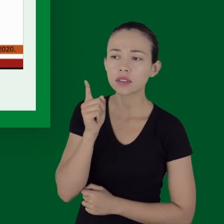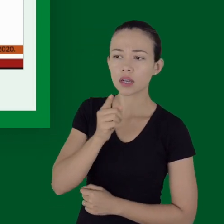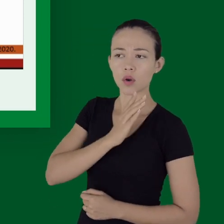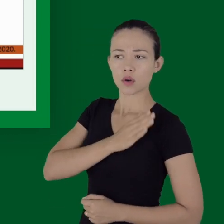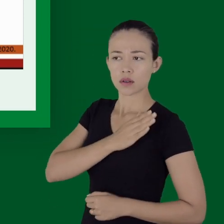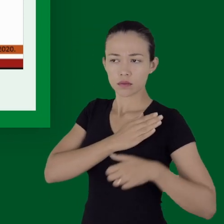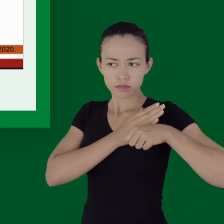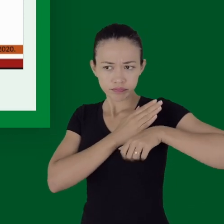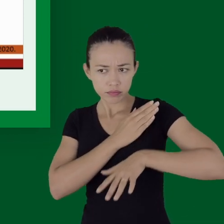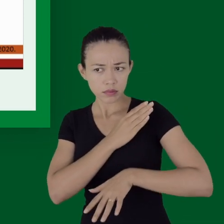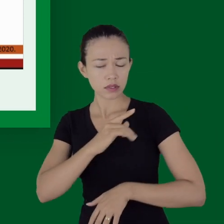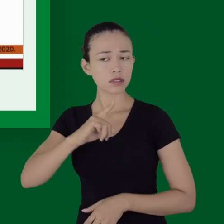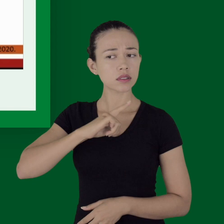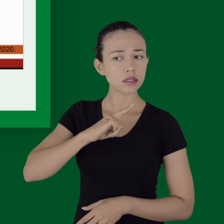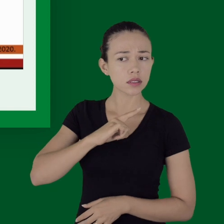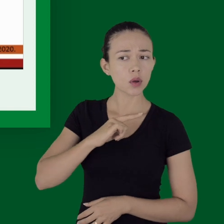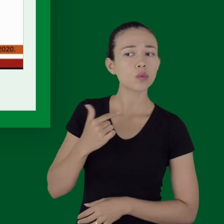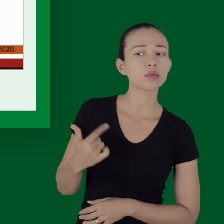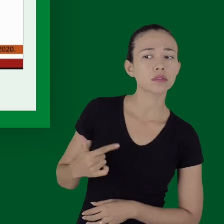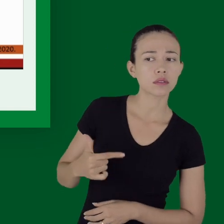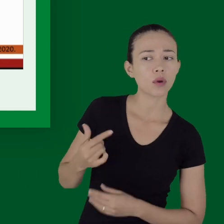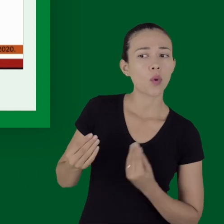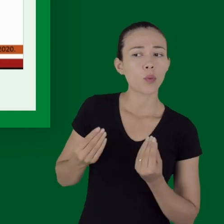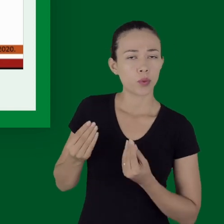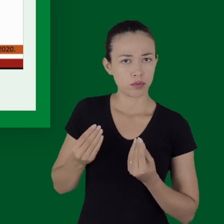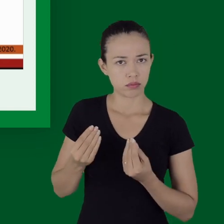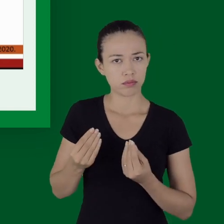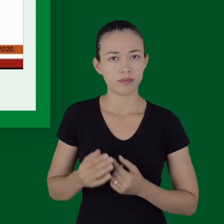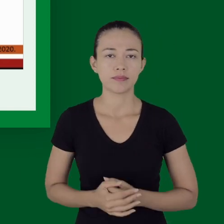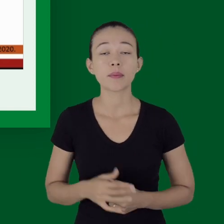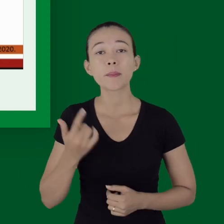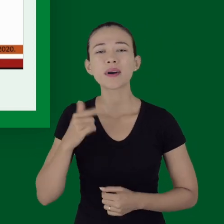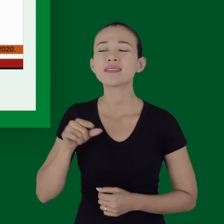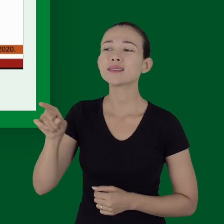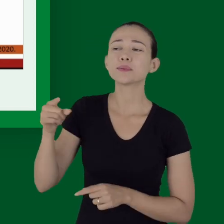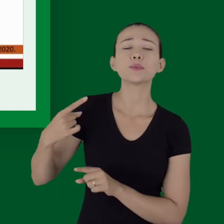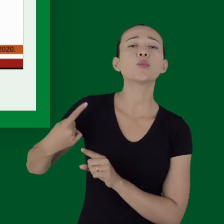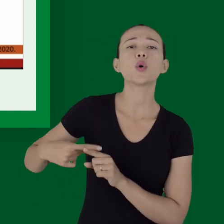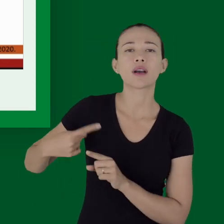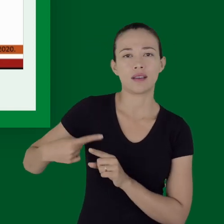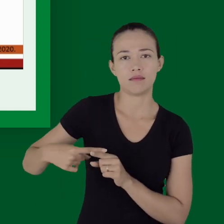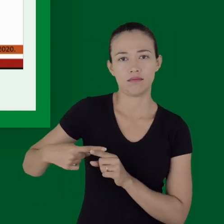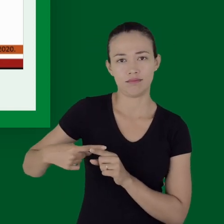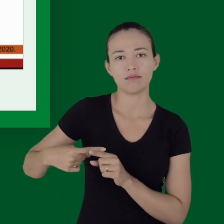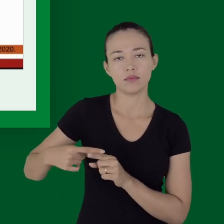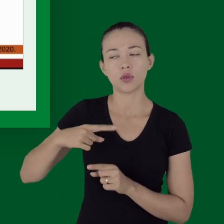não. E novamente a gente pensar nas causas.